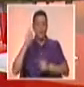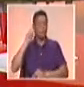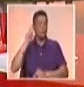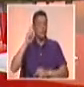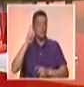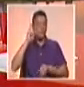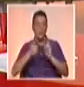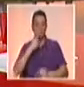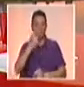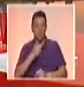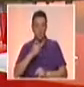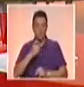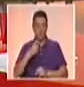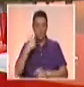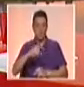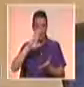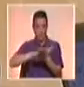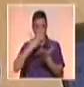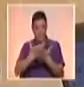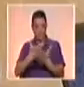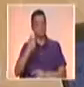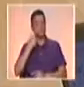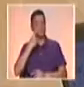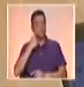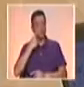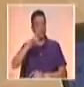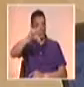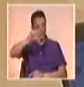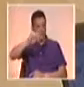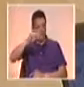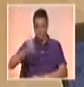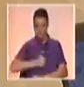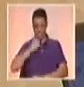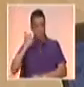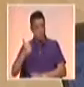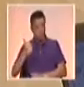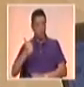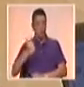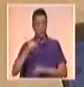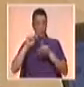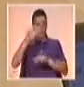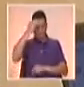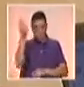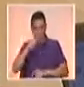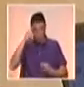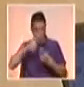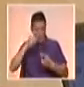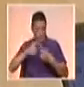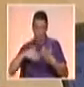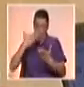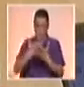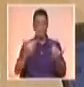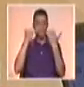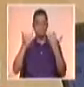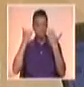importante? No sentido do intérprete também conhecer melhor aquilo que o professor quer transmitir. Que é a matéria que o professor vai dar e